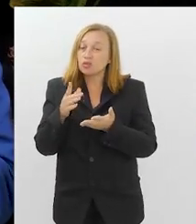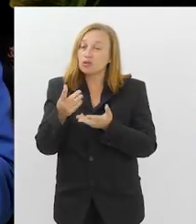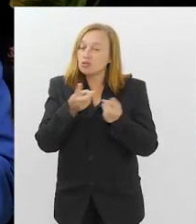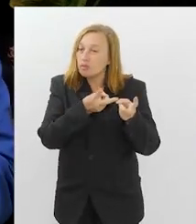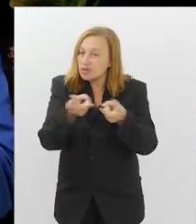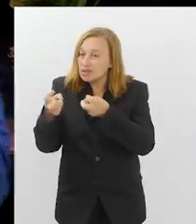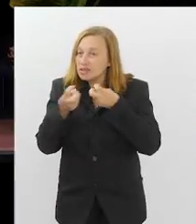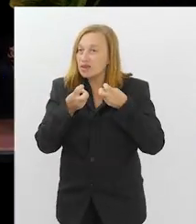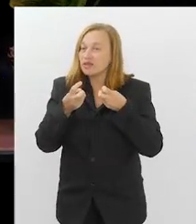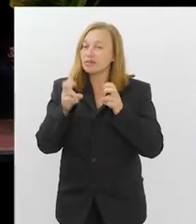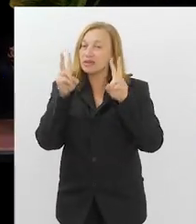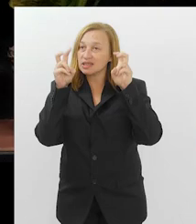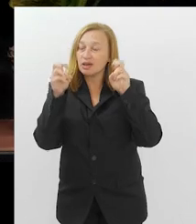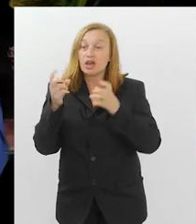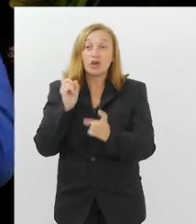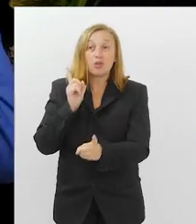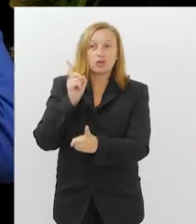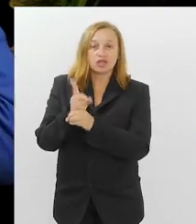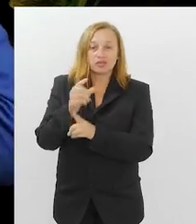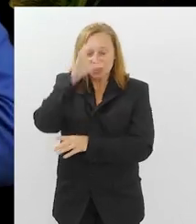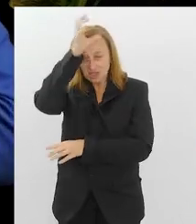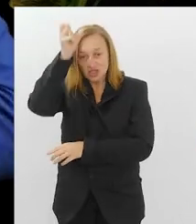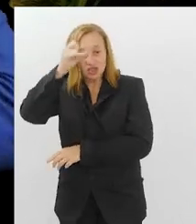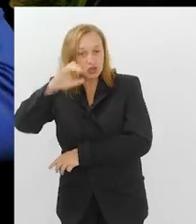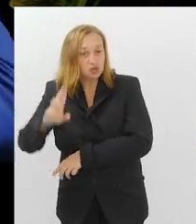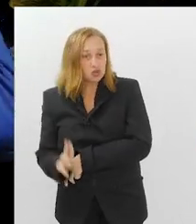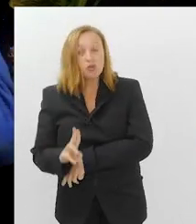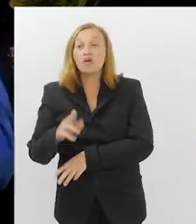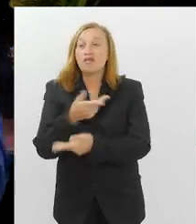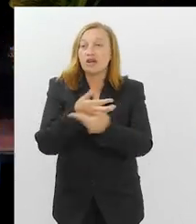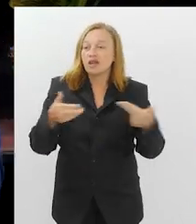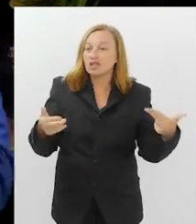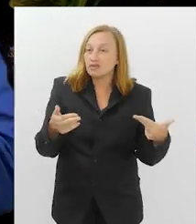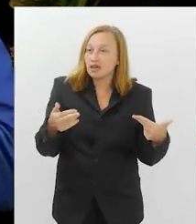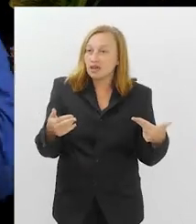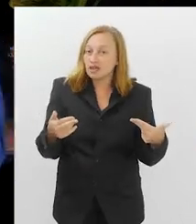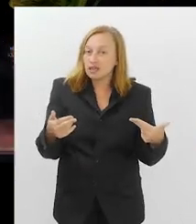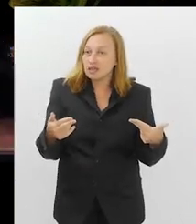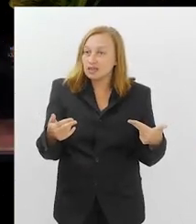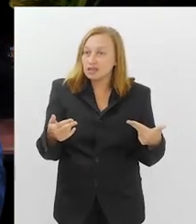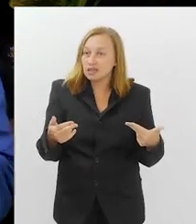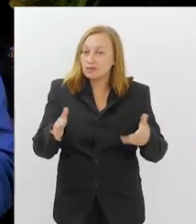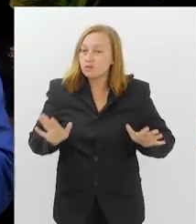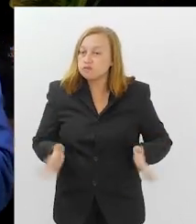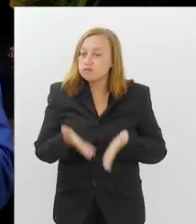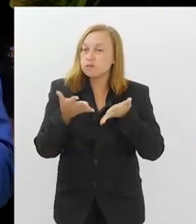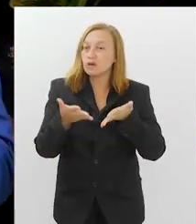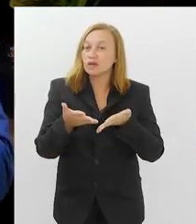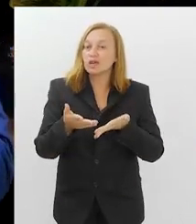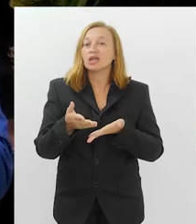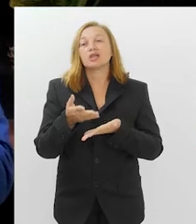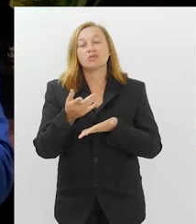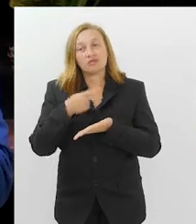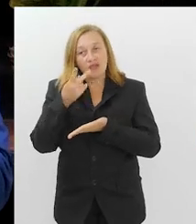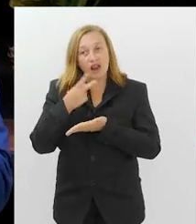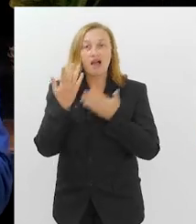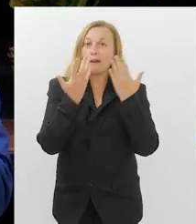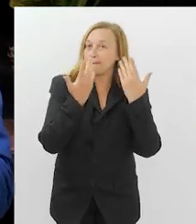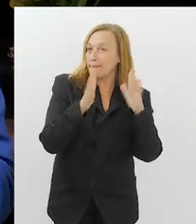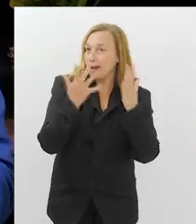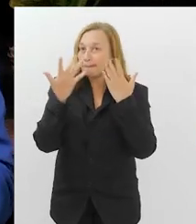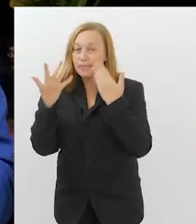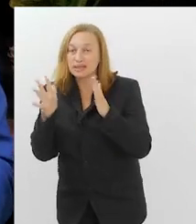esse tema, a gente encontrou a tia Ju aqui na Casa Legislativa várias vezes, com várias iniciativas, e a gente tem que ressaltar